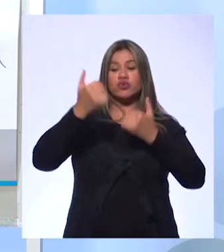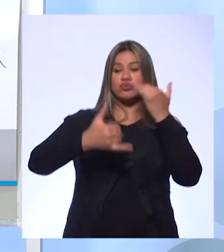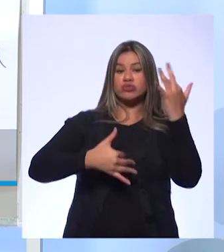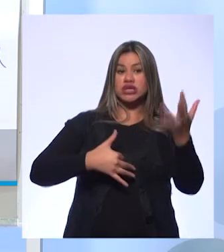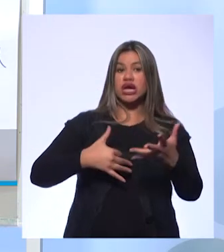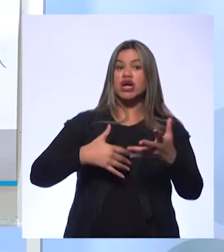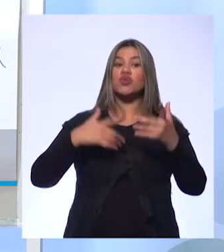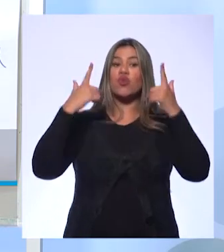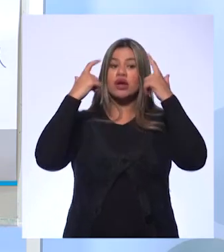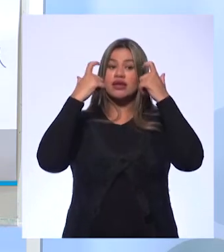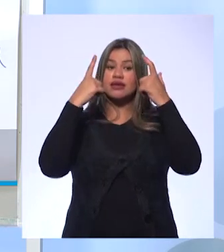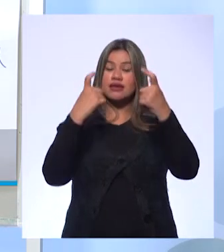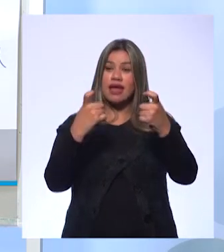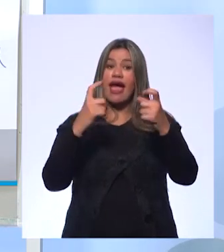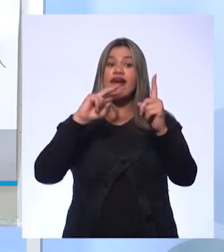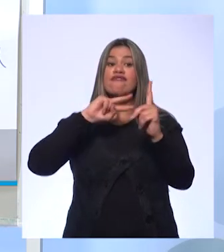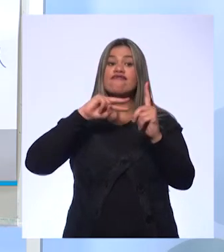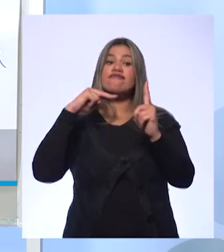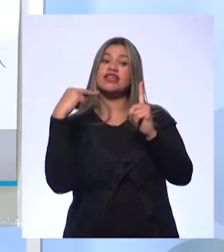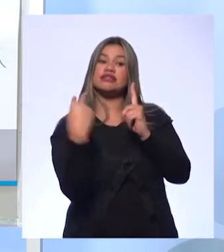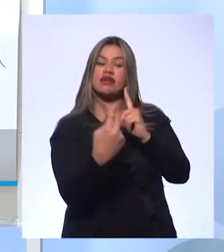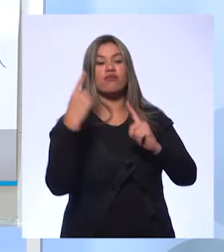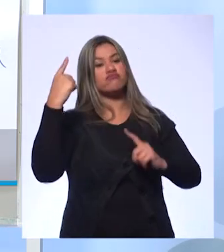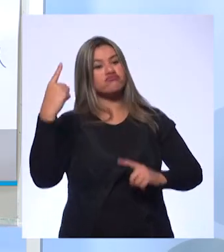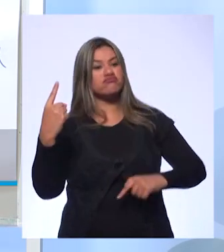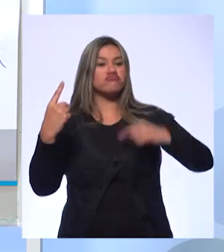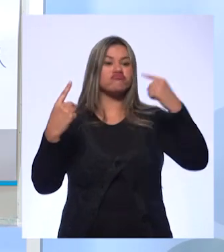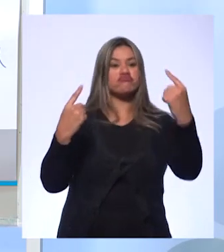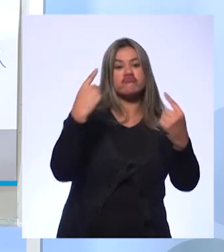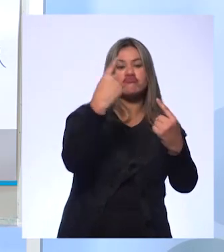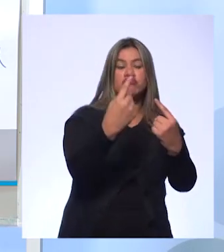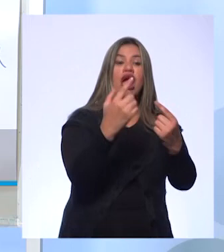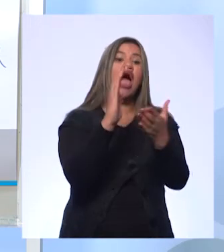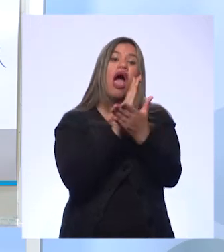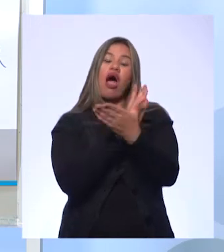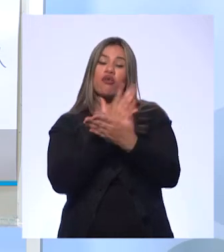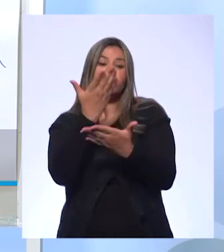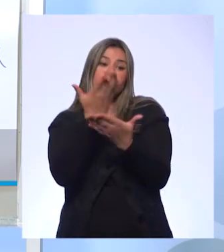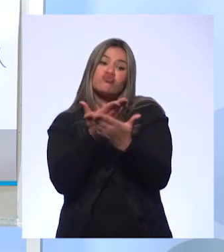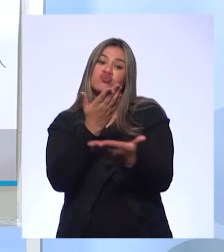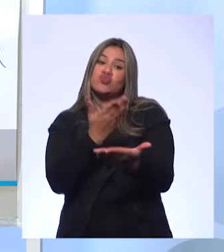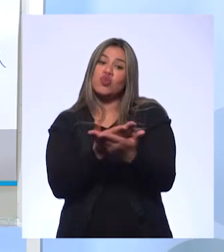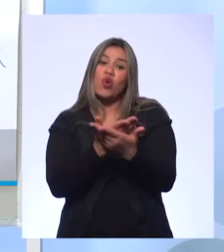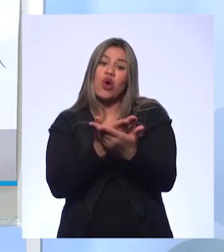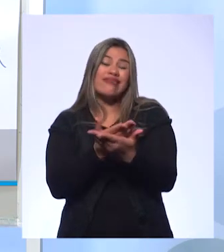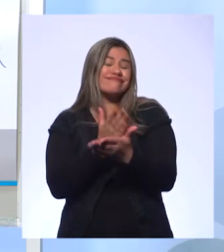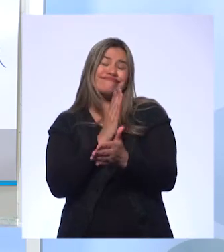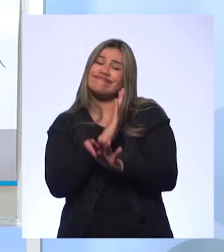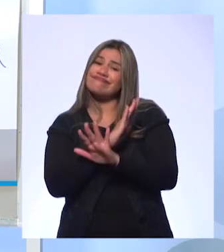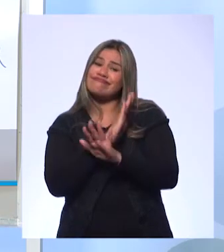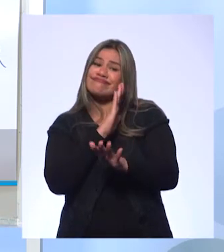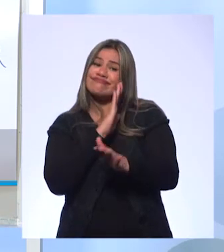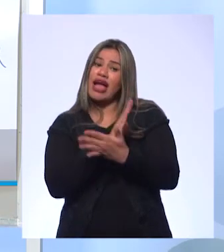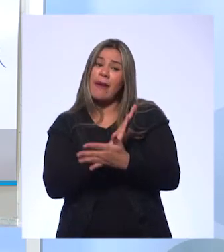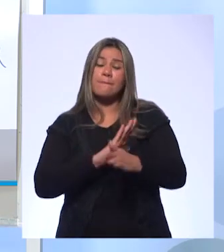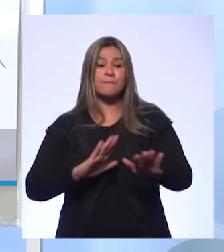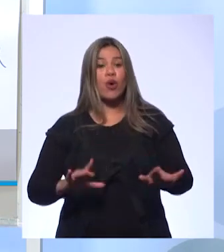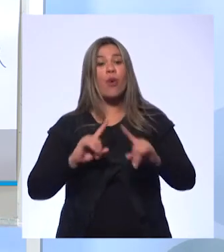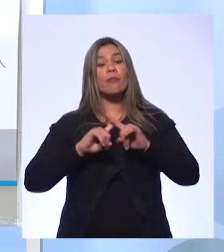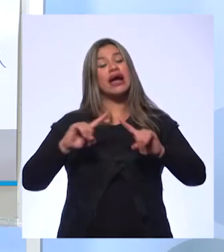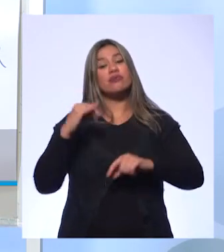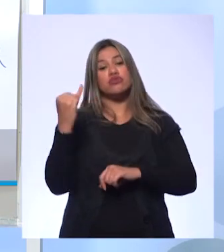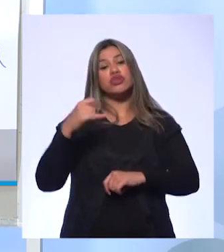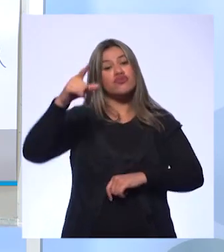da guerra do Paraguai que não estão mais sendo utilizadas pela historiografia mas é importante que vocês saibam afinal de